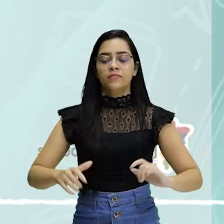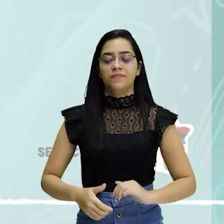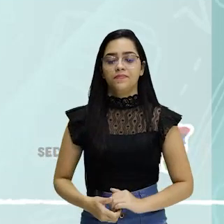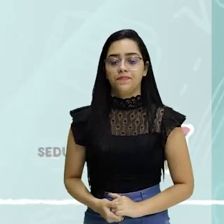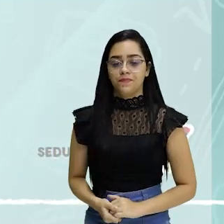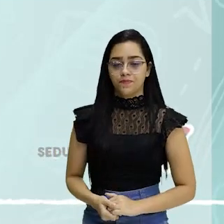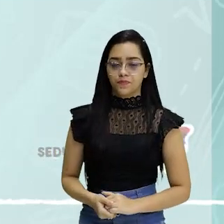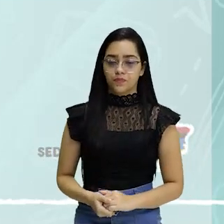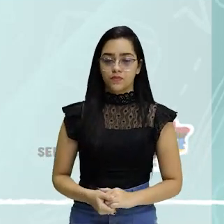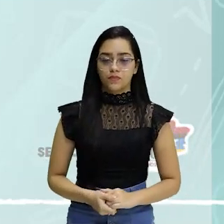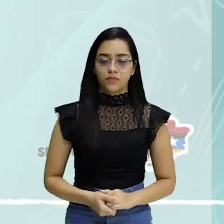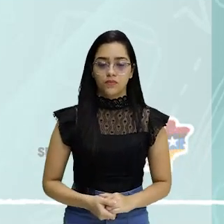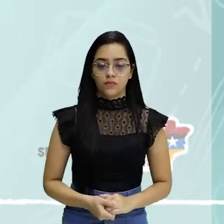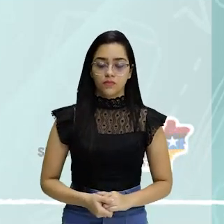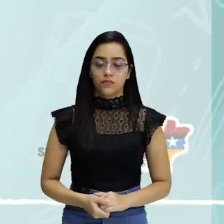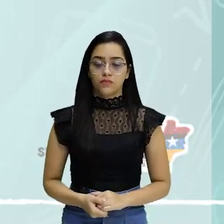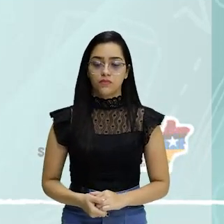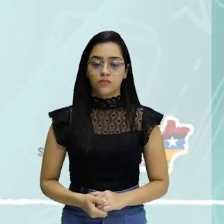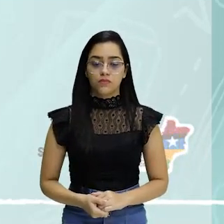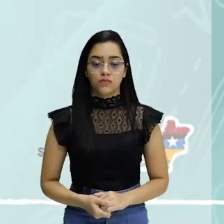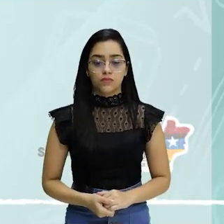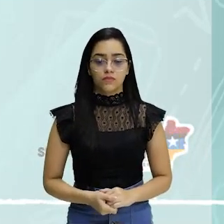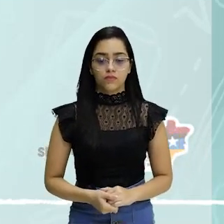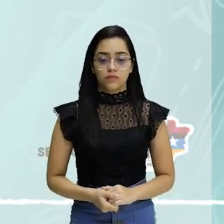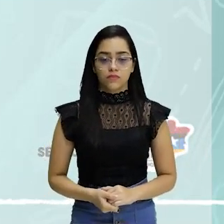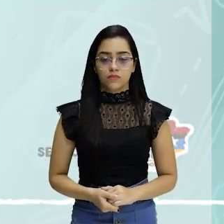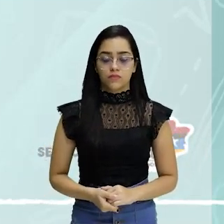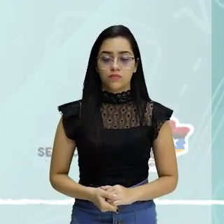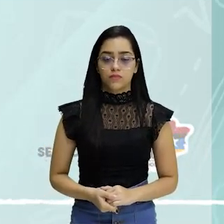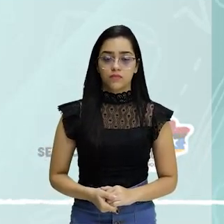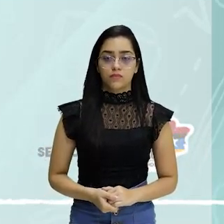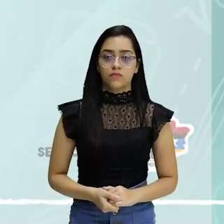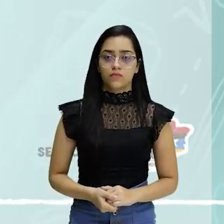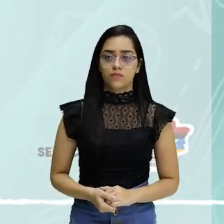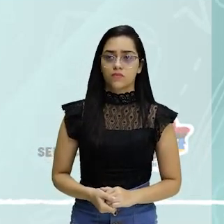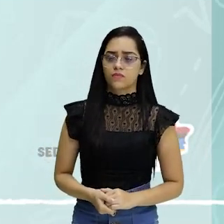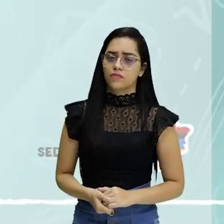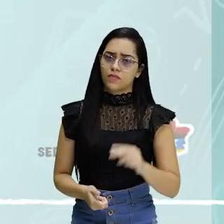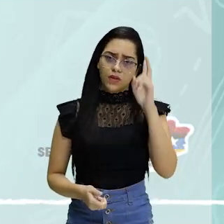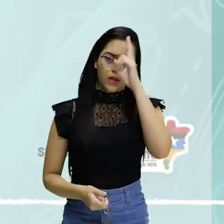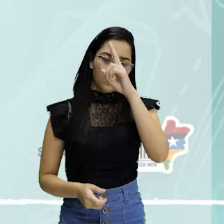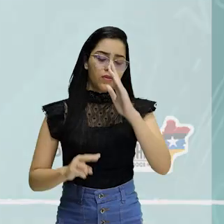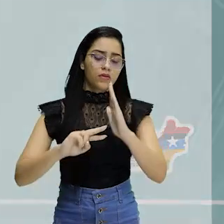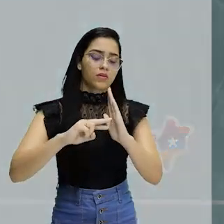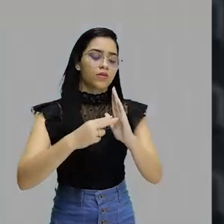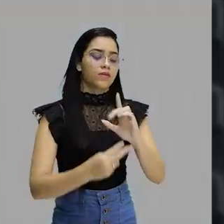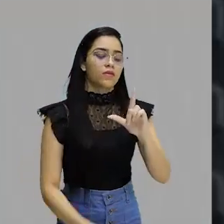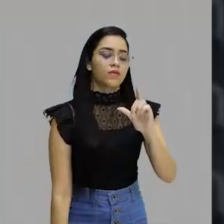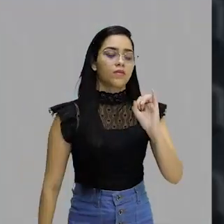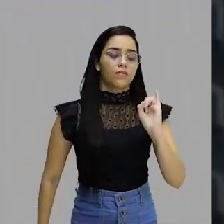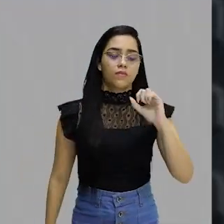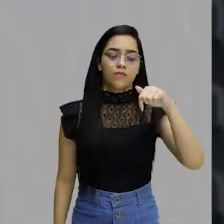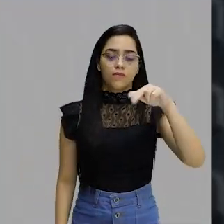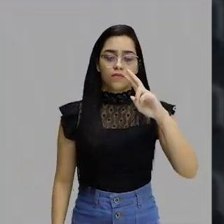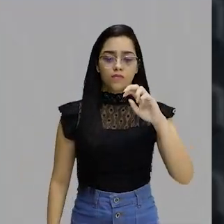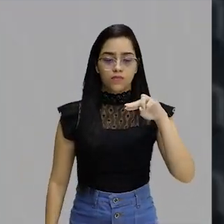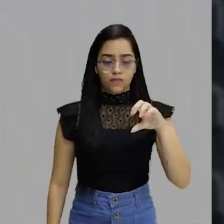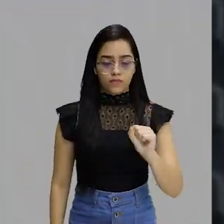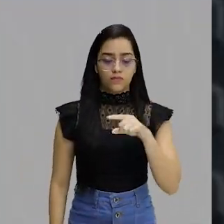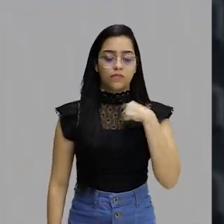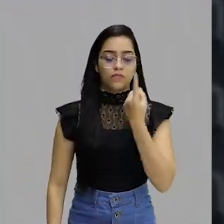figura mostra líquens sobre o tronco de uma árvore. Pessoal, vamos lembrar o que são líquens. Líquens, geralmente,